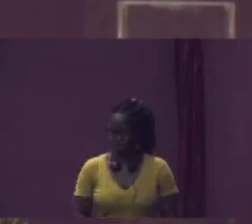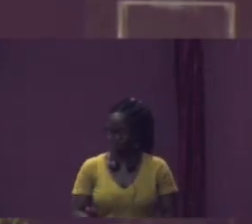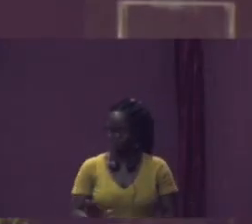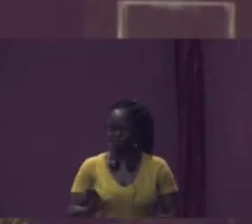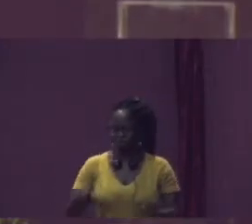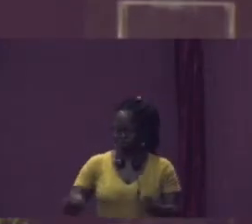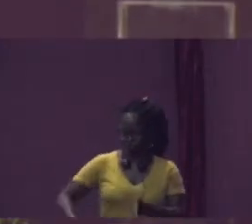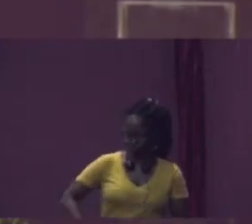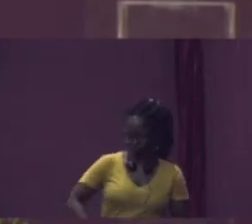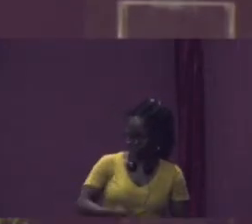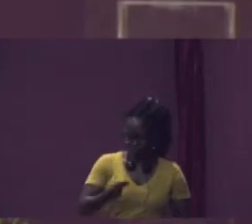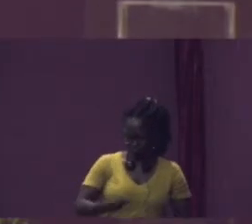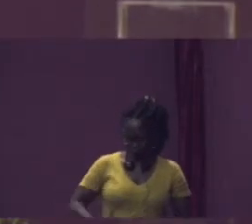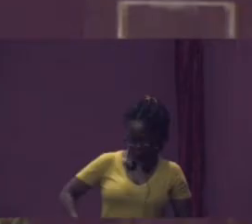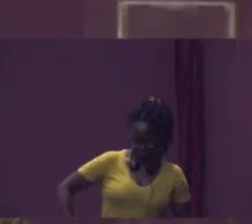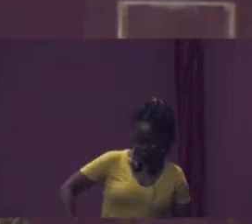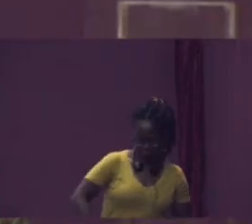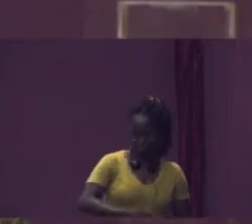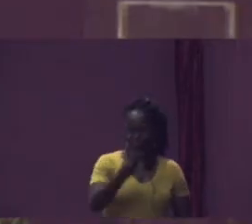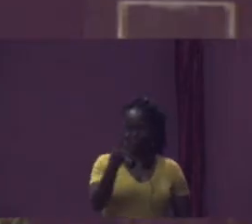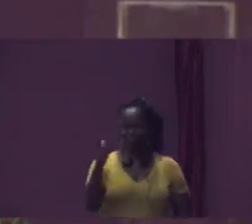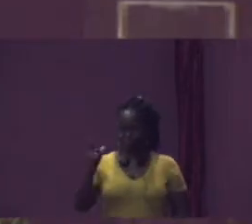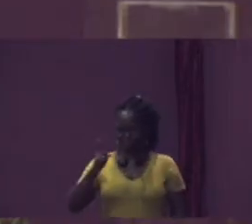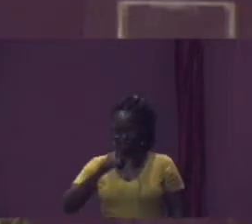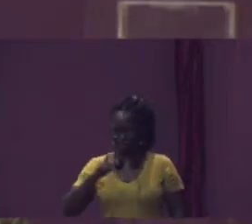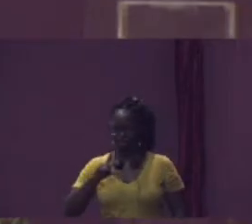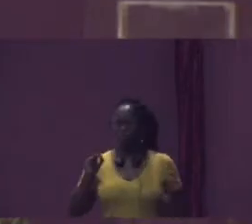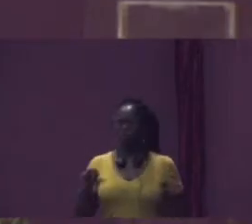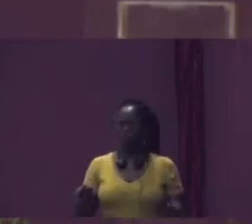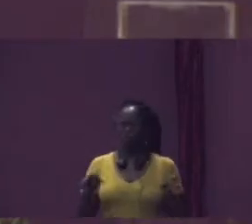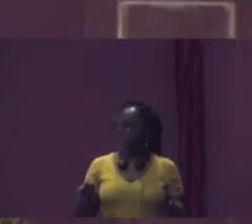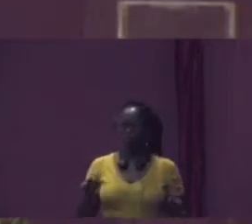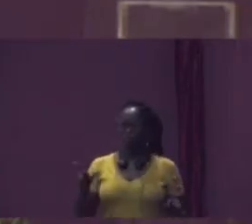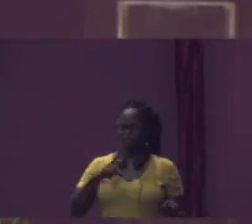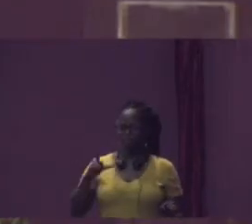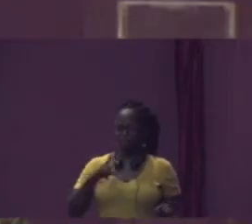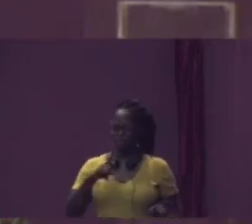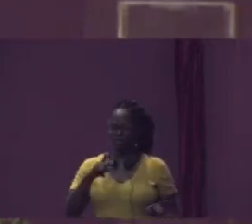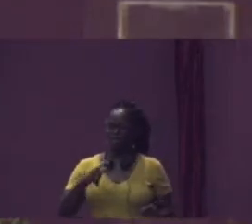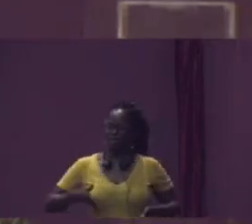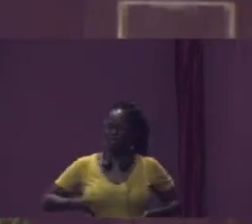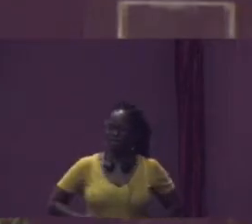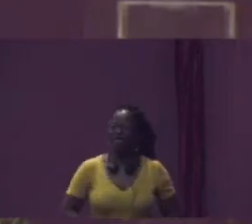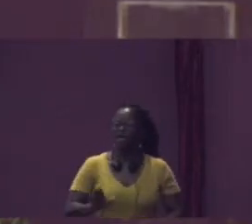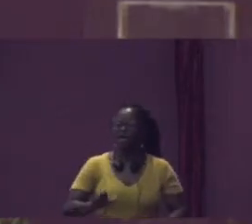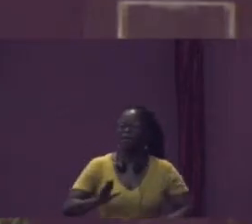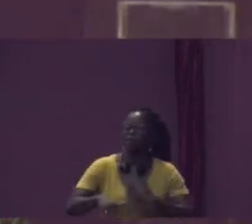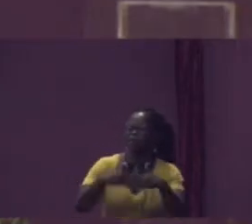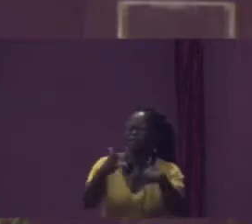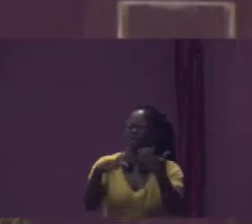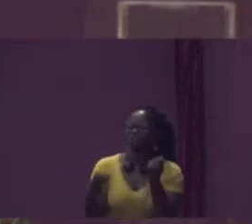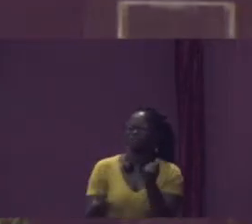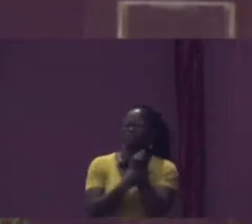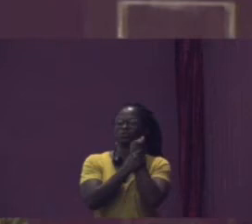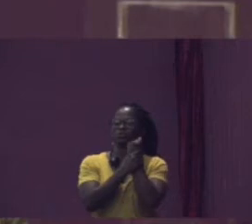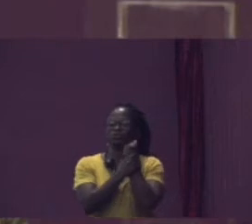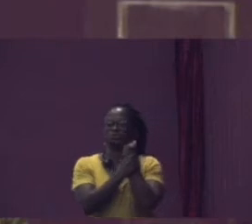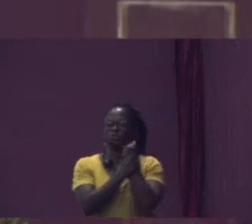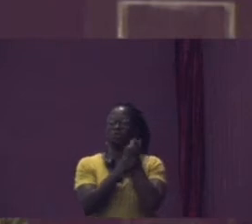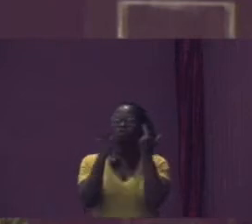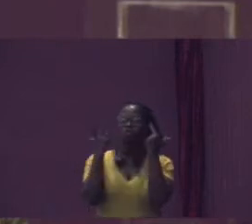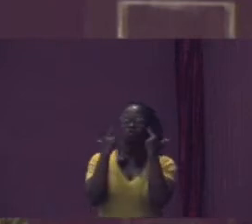caso a cirurgia abdominal, ela passa a representar um parto que ele é moderno, que ele é seguro, ele